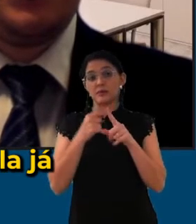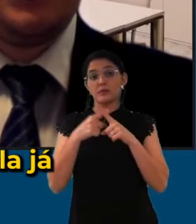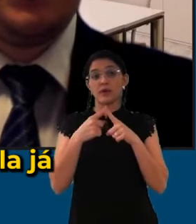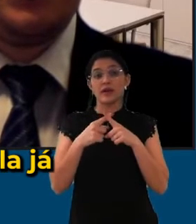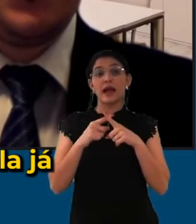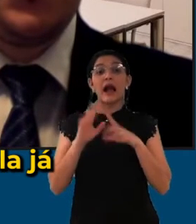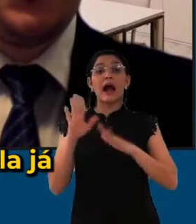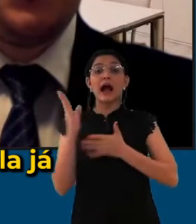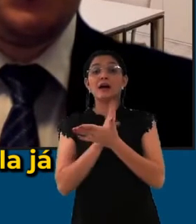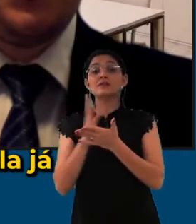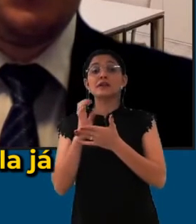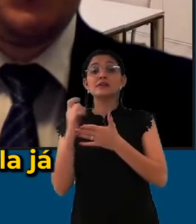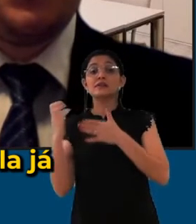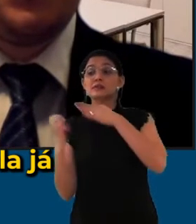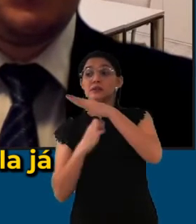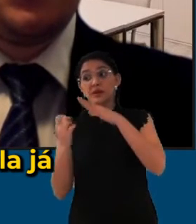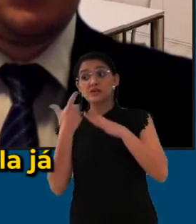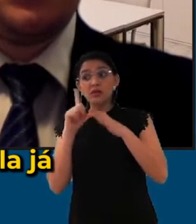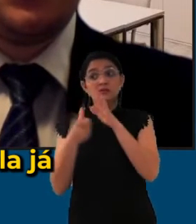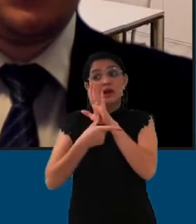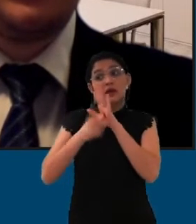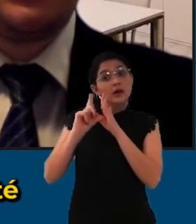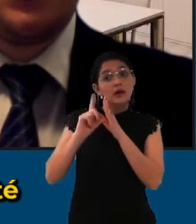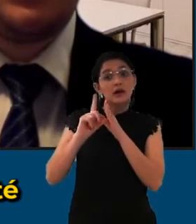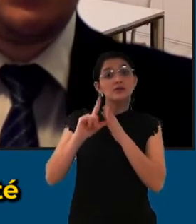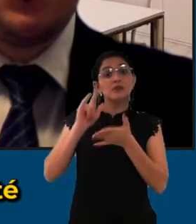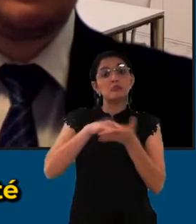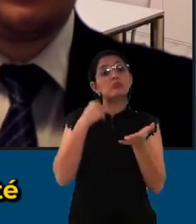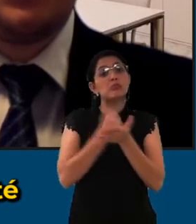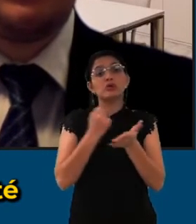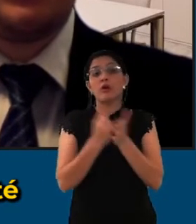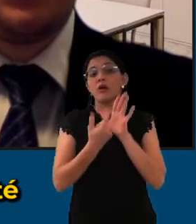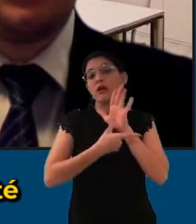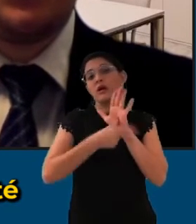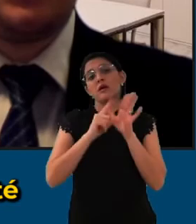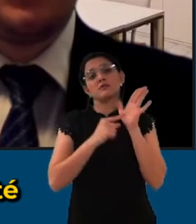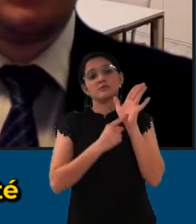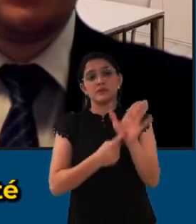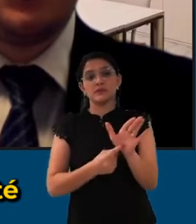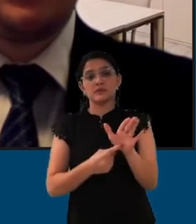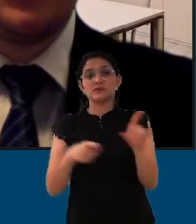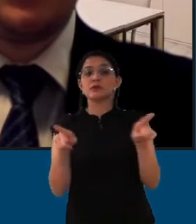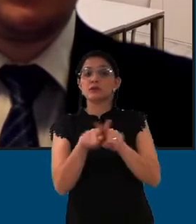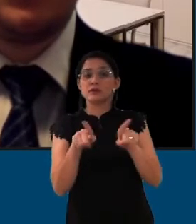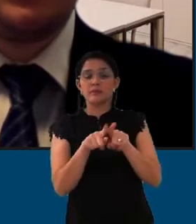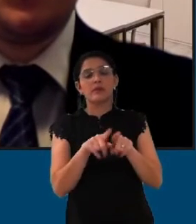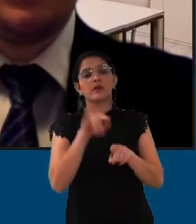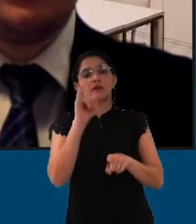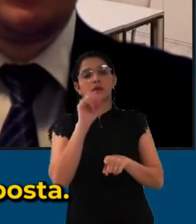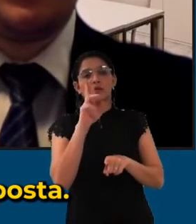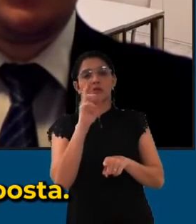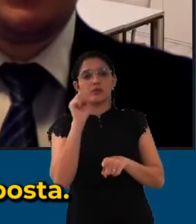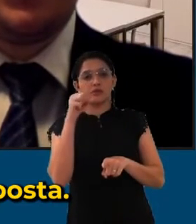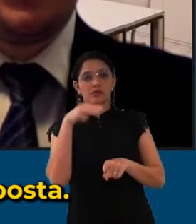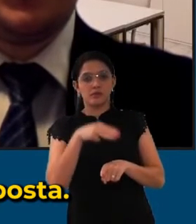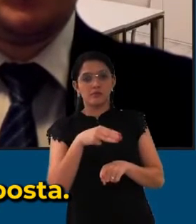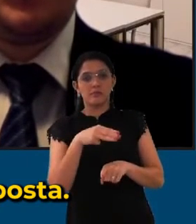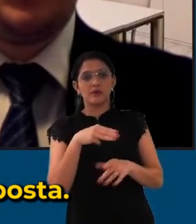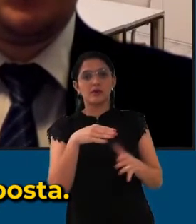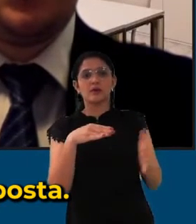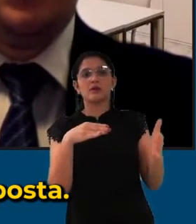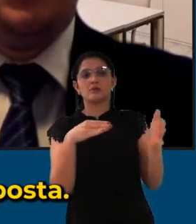isso antes, ela já protocola antes. E o IBRAM, a gente também faria isso até 1